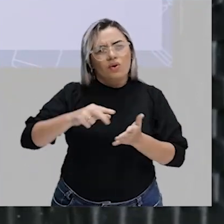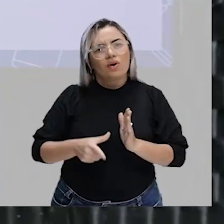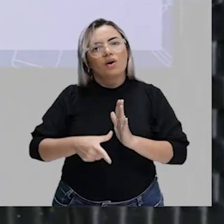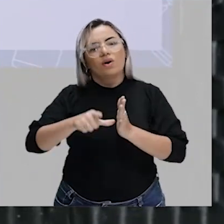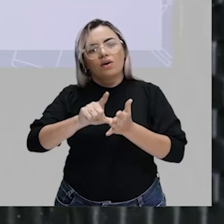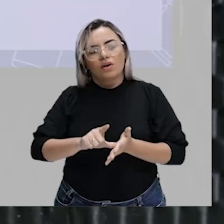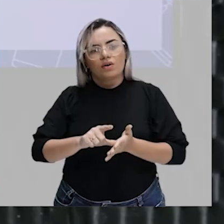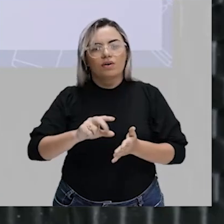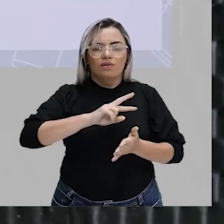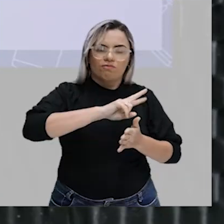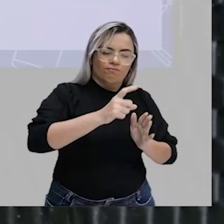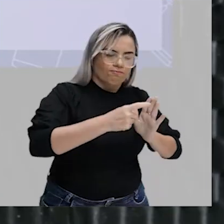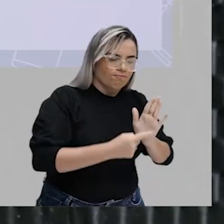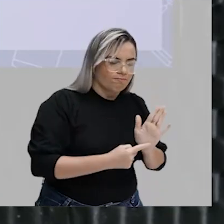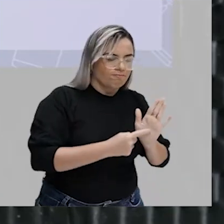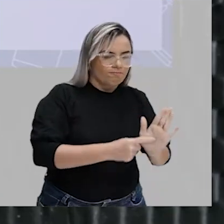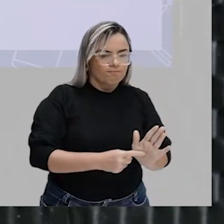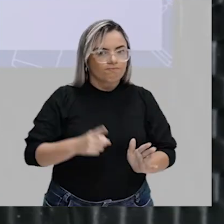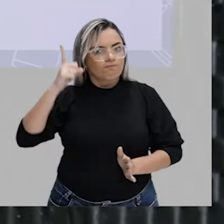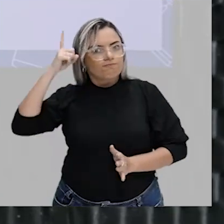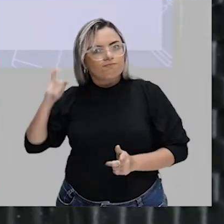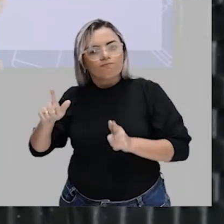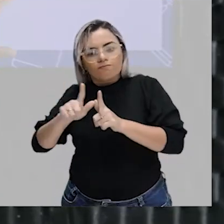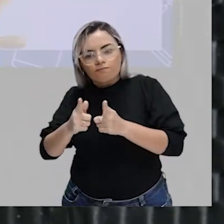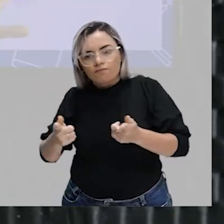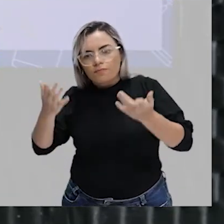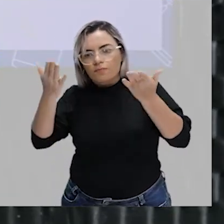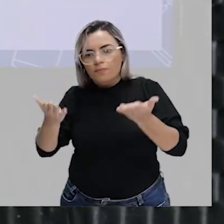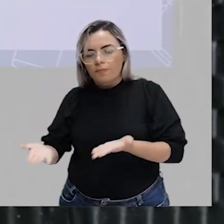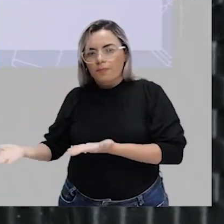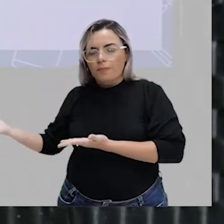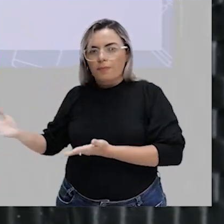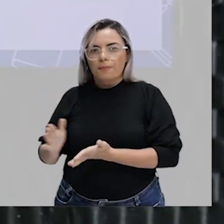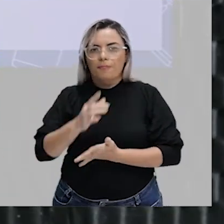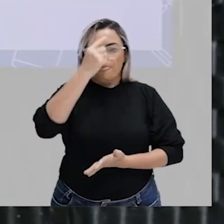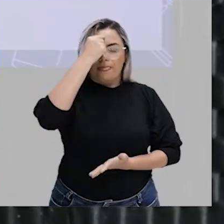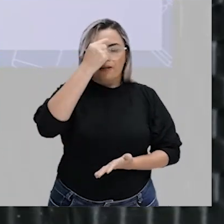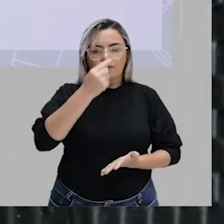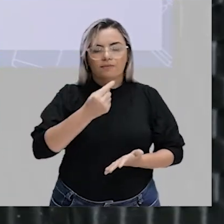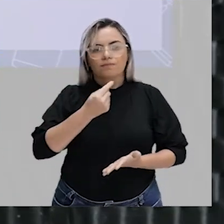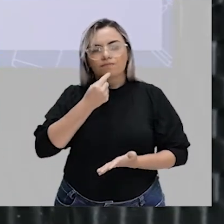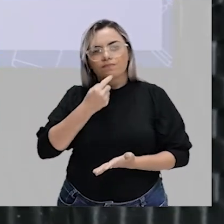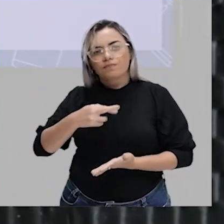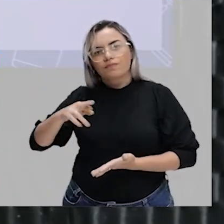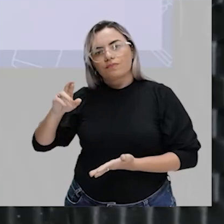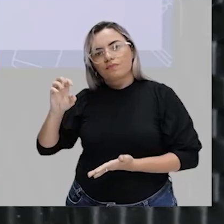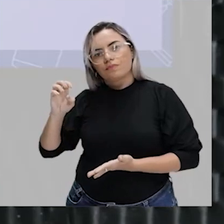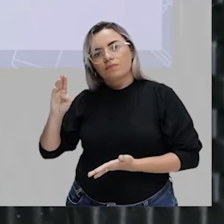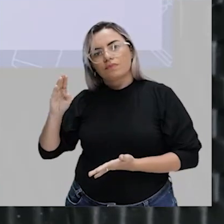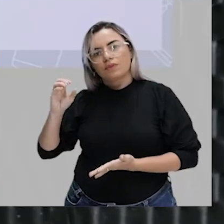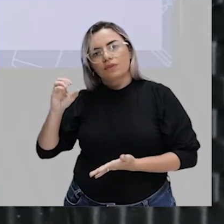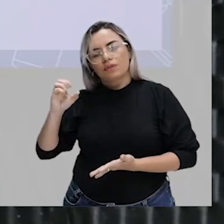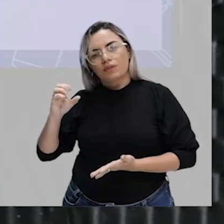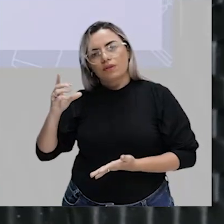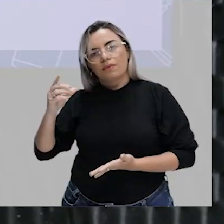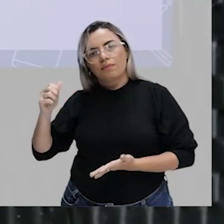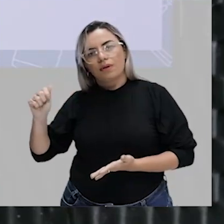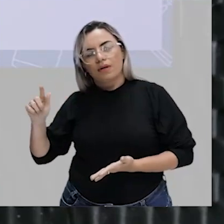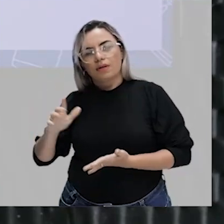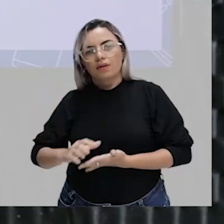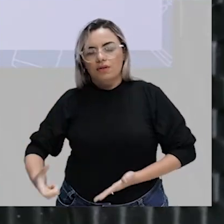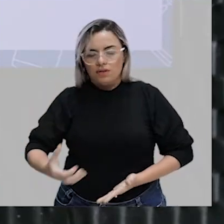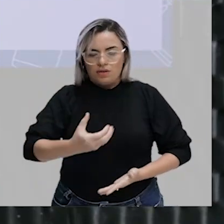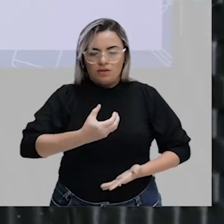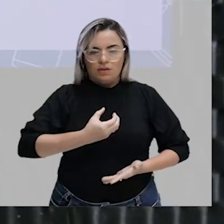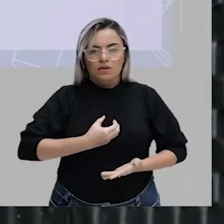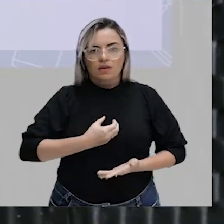apresentações acontecem ao som da música. Está aqui a nossa atleta Rebeca Andrade, ganhou uma medalha de ouro, uma medalha de prata